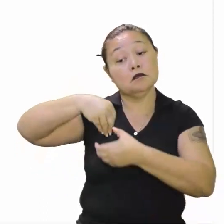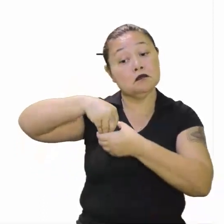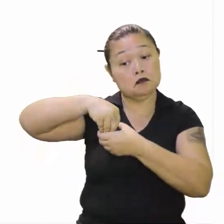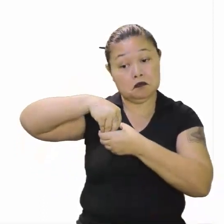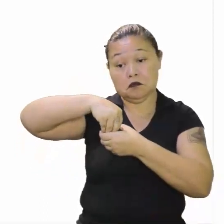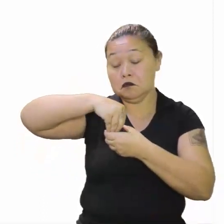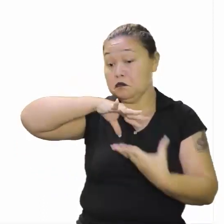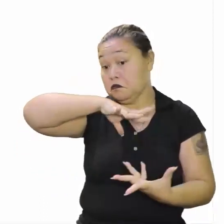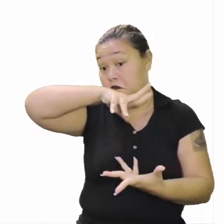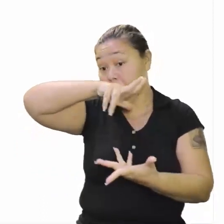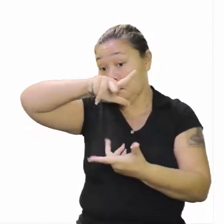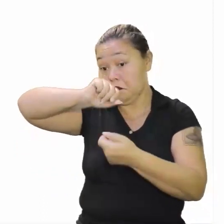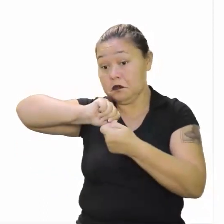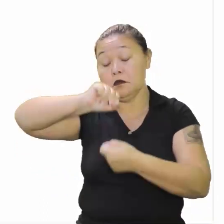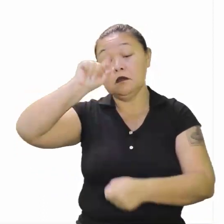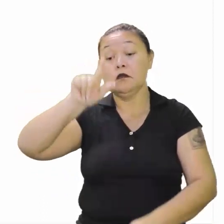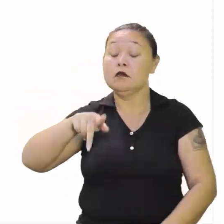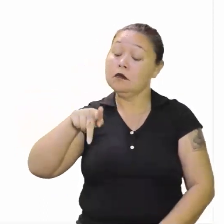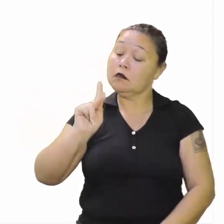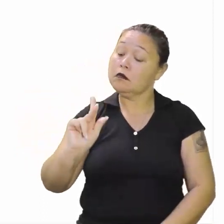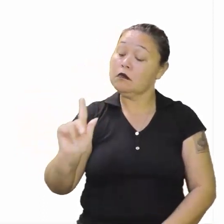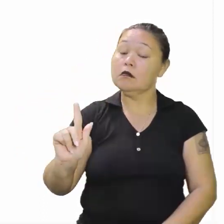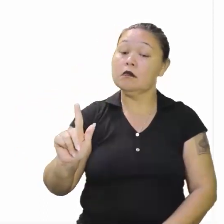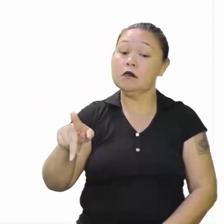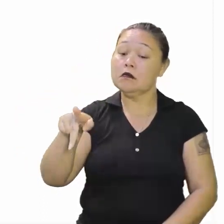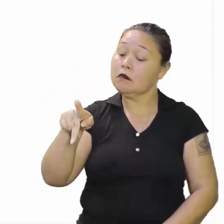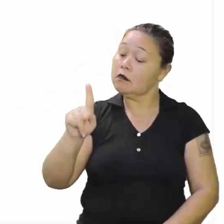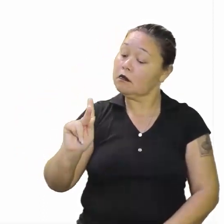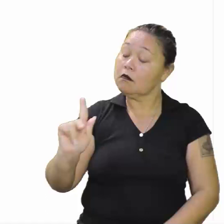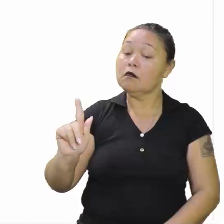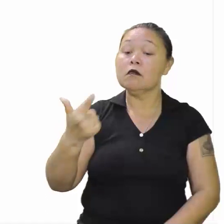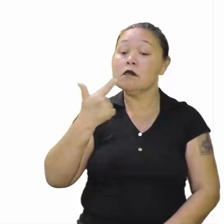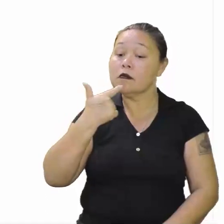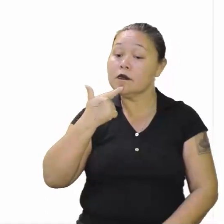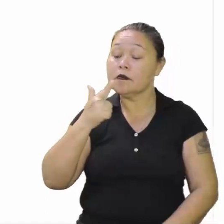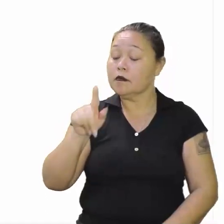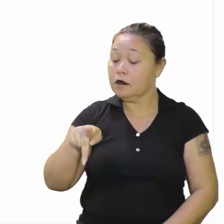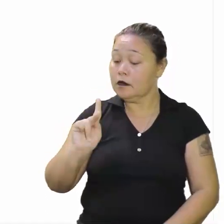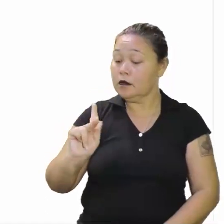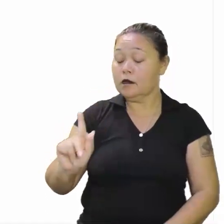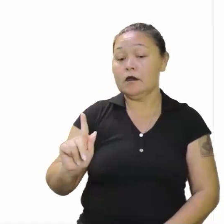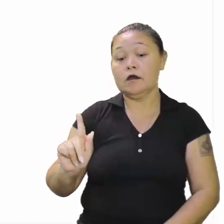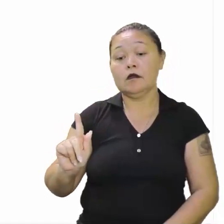internacionalmente, é o quilograma, né? Quilograma que nós abordamos o símbolo